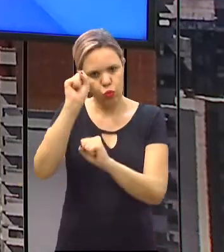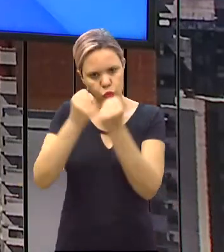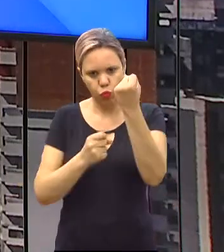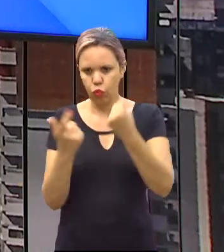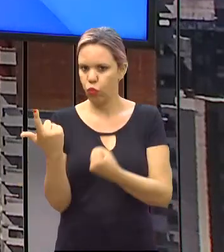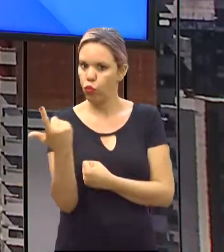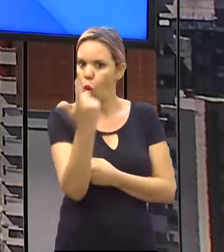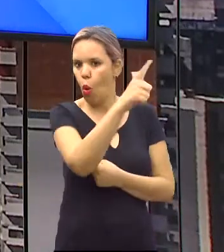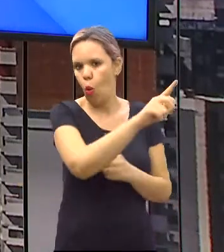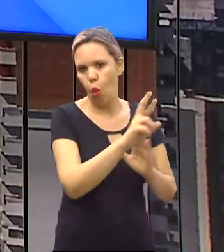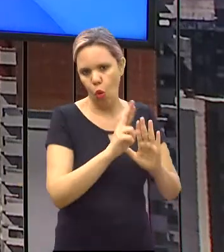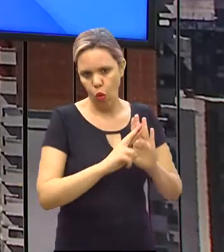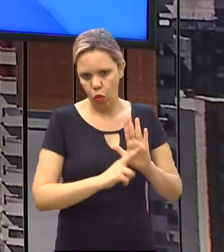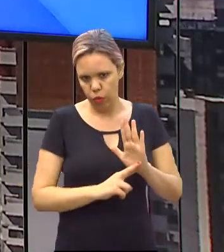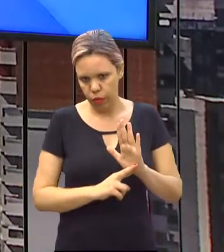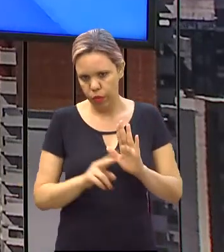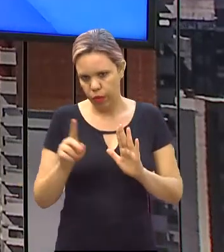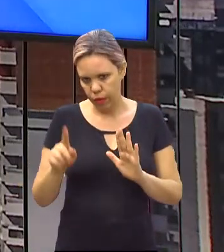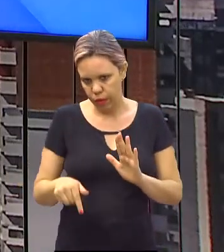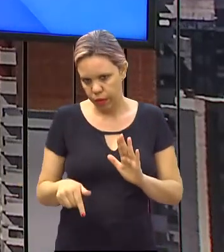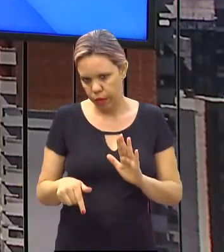uma outra normativa, é isso?